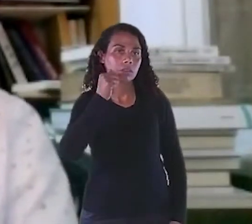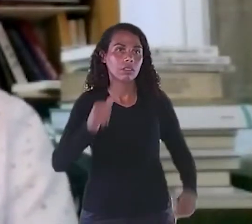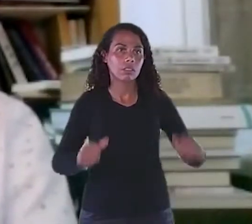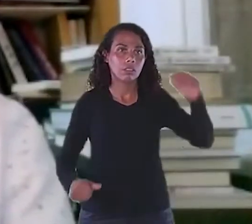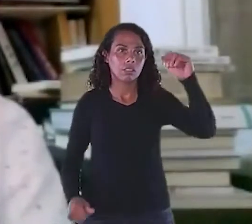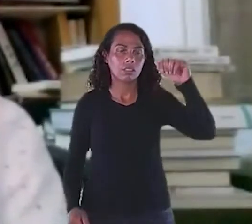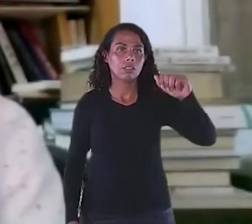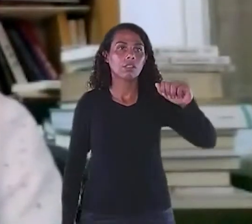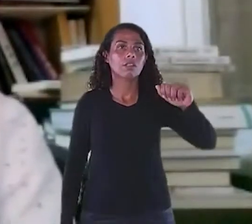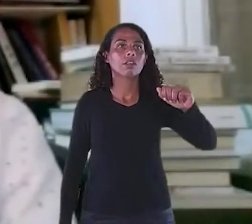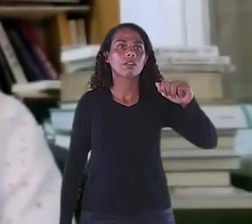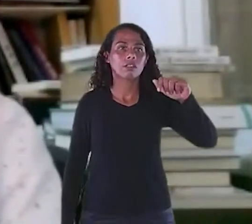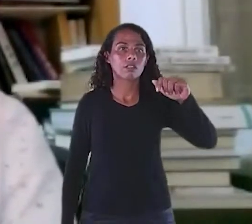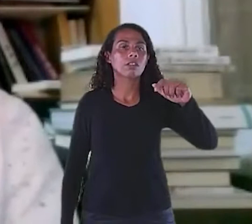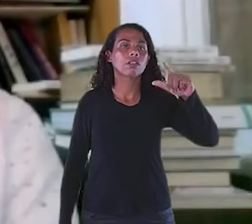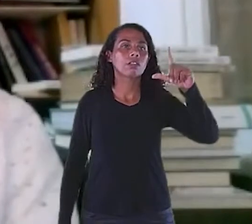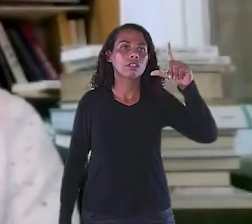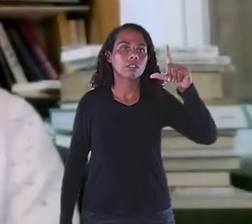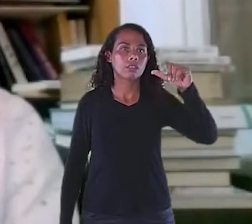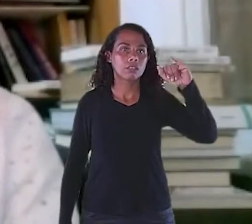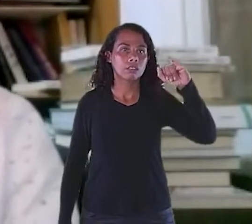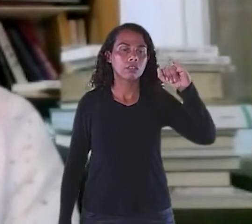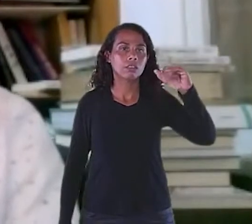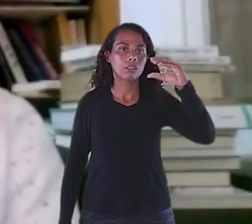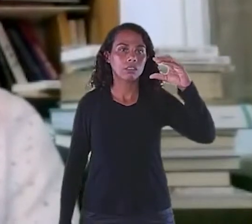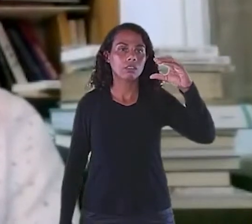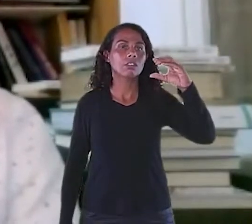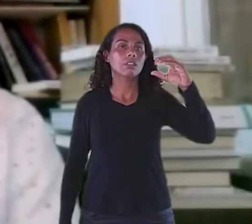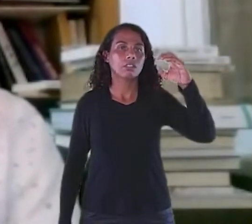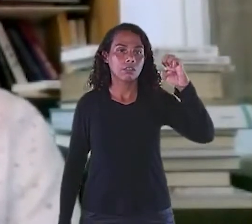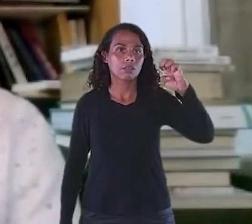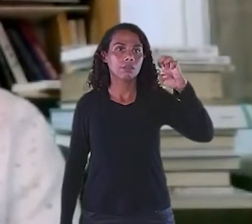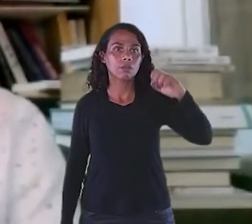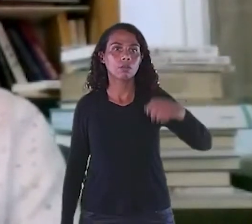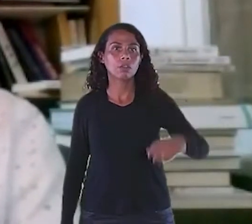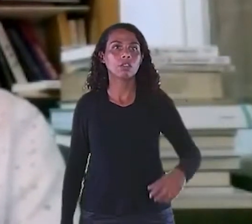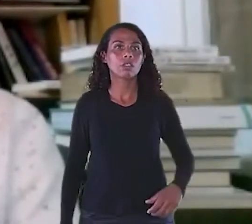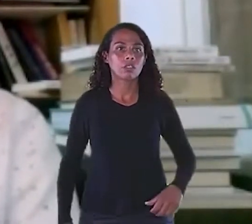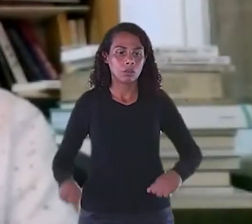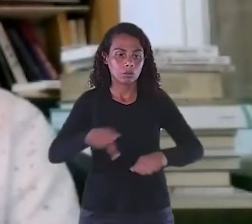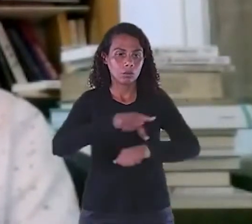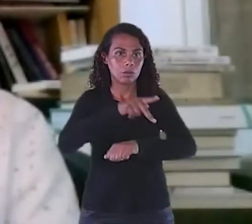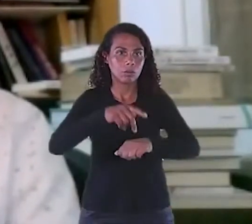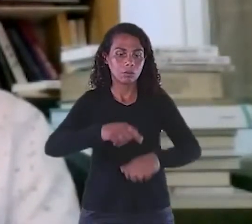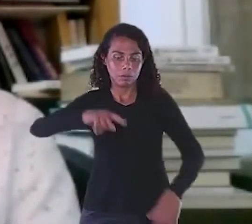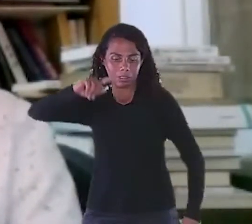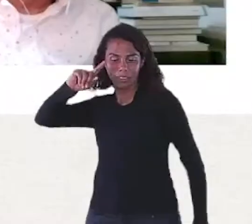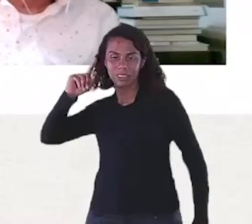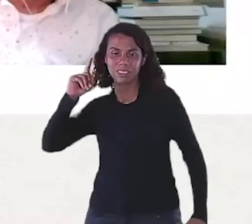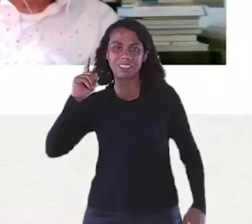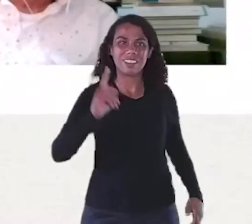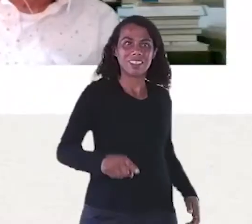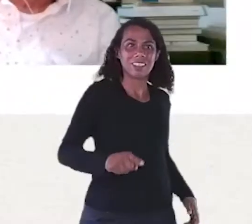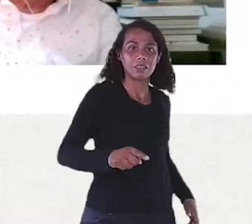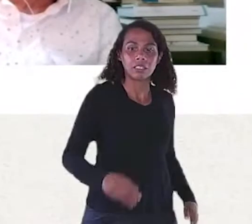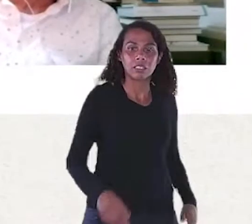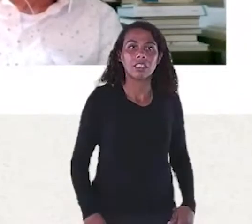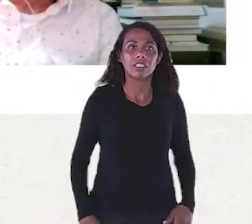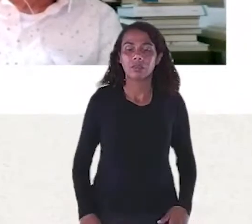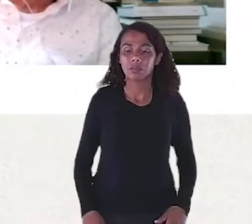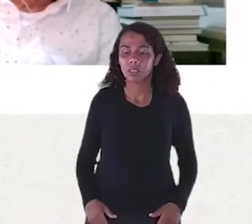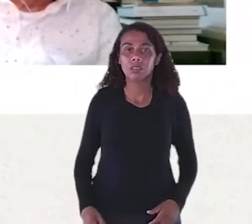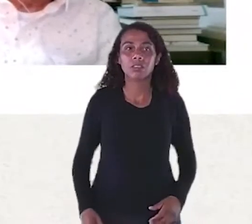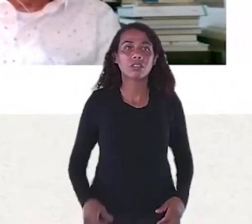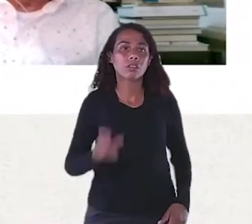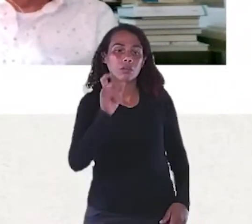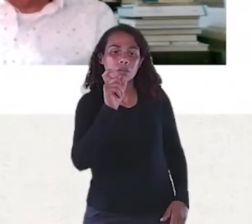entende? Não, sabe, não tem necessidade, não carece. Não então, carece. O Otto, Wanda tem razão, não tem